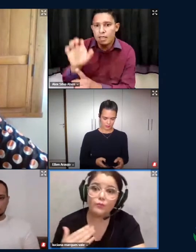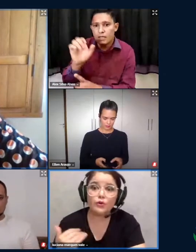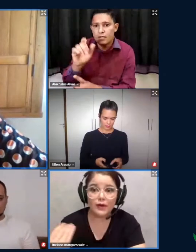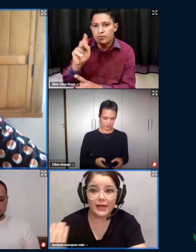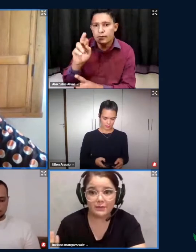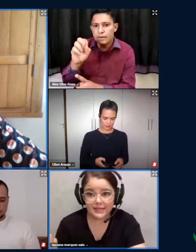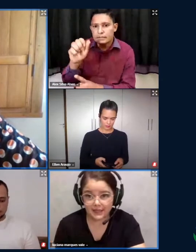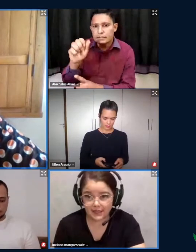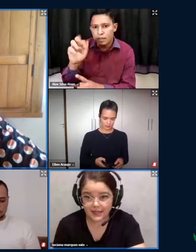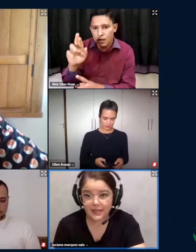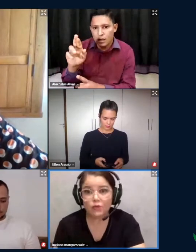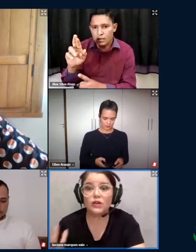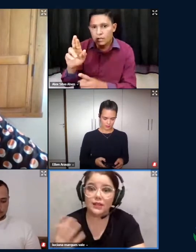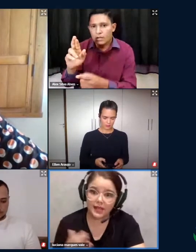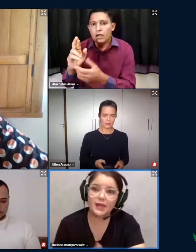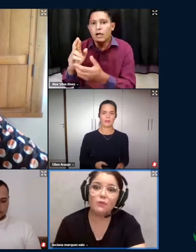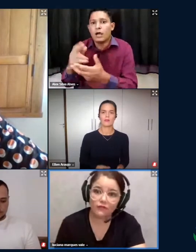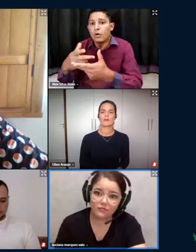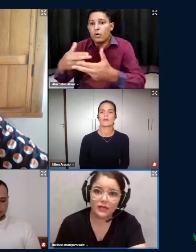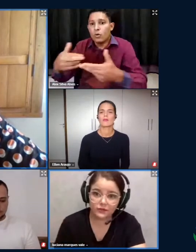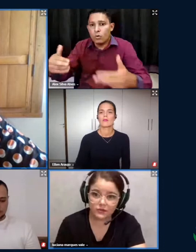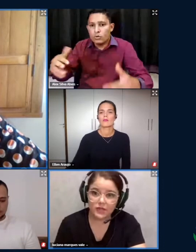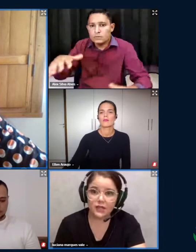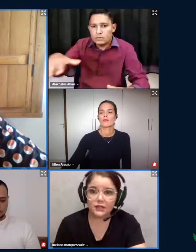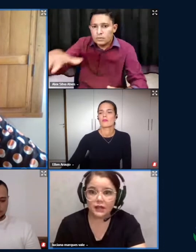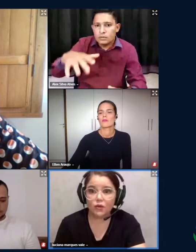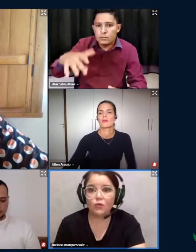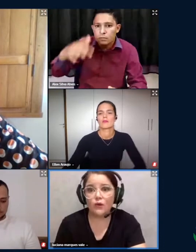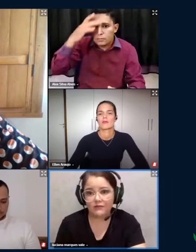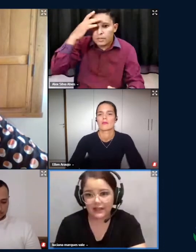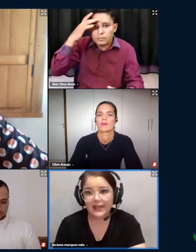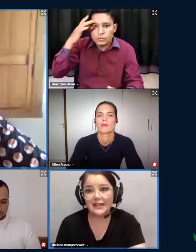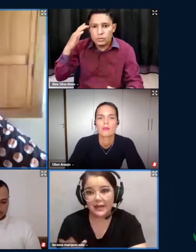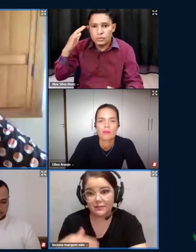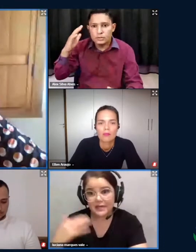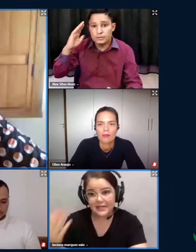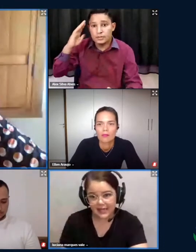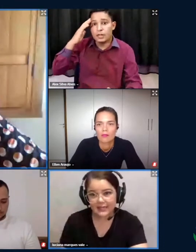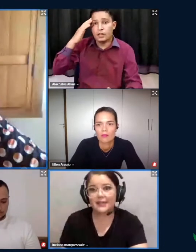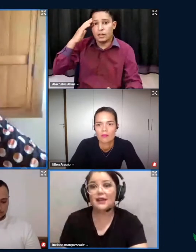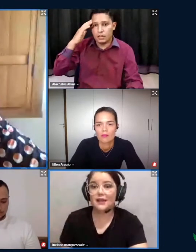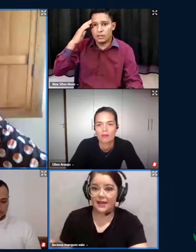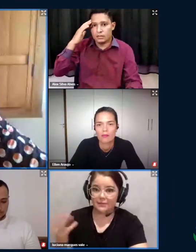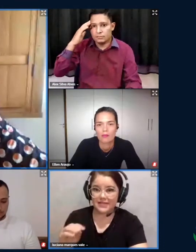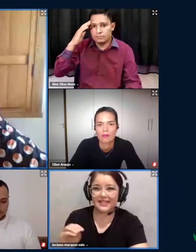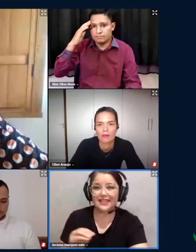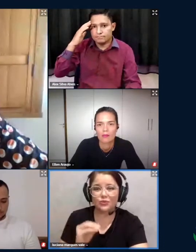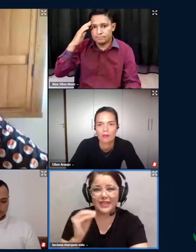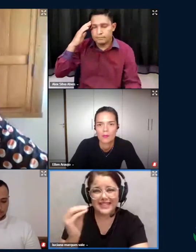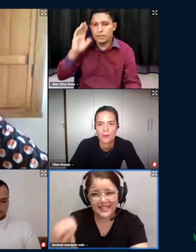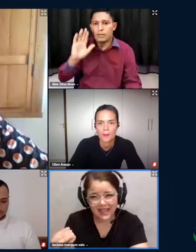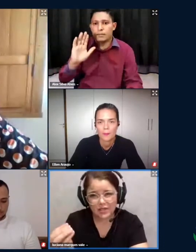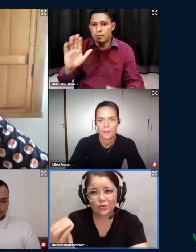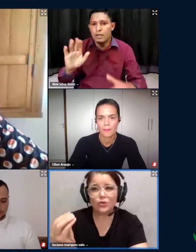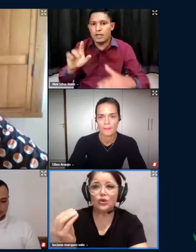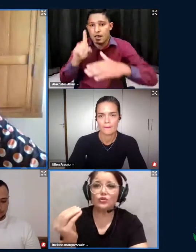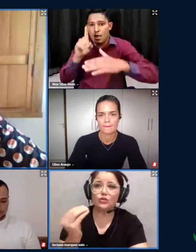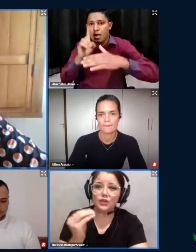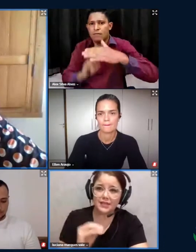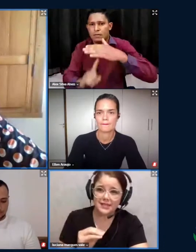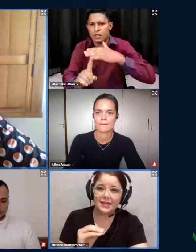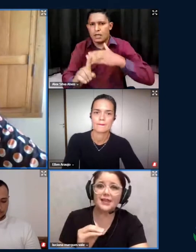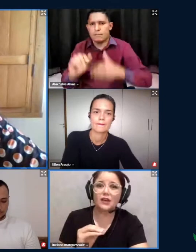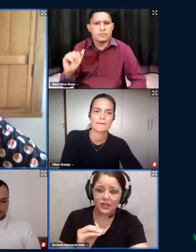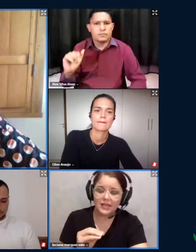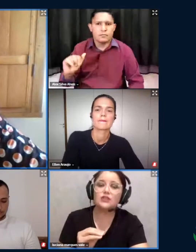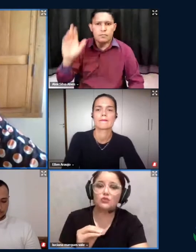movimento, ou por uma representação que tenha movimento. Então, o avatar, ele representaria um desenho,